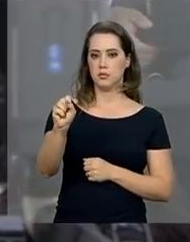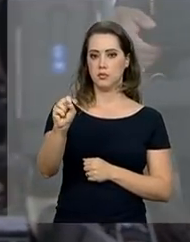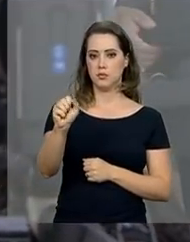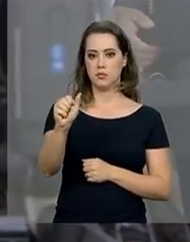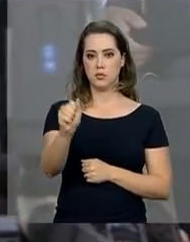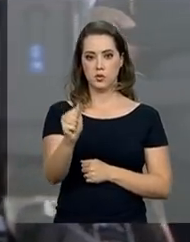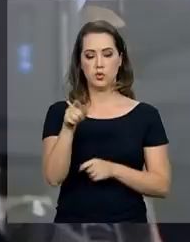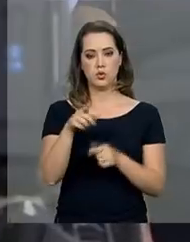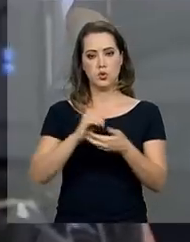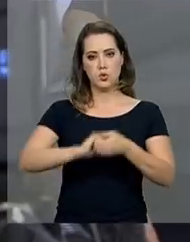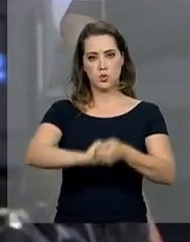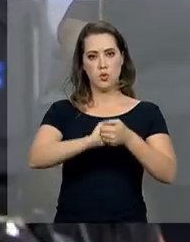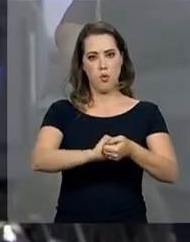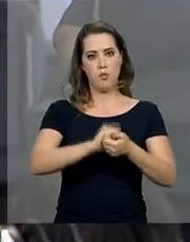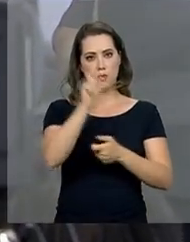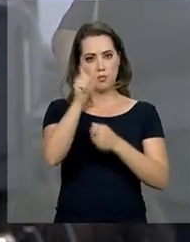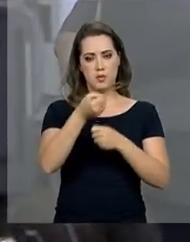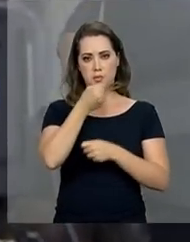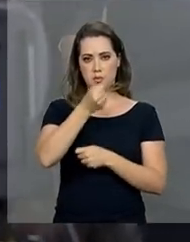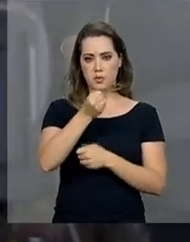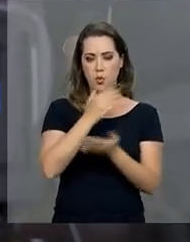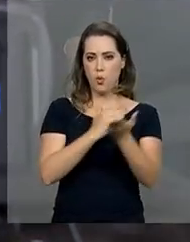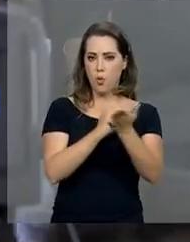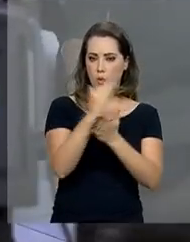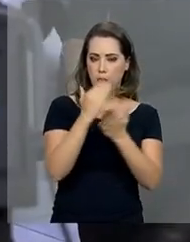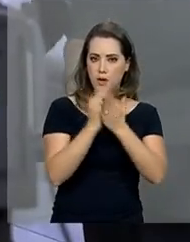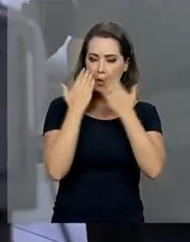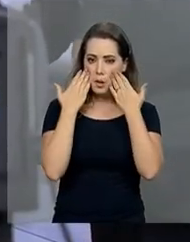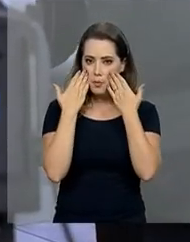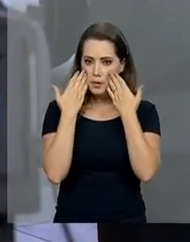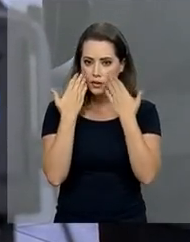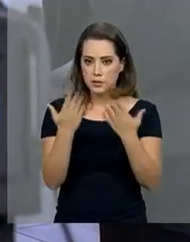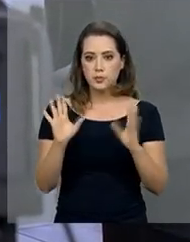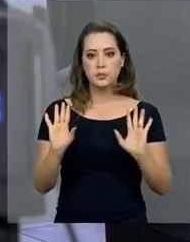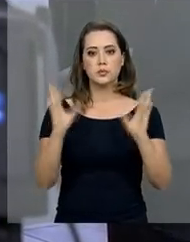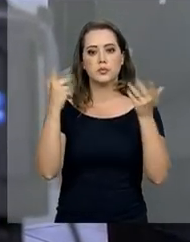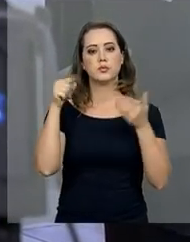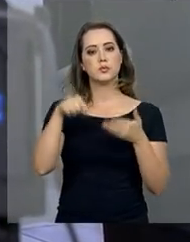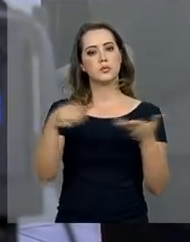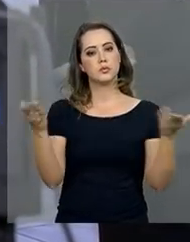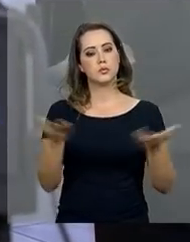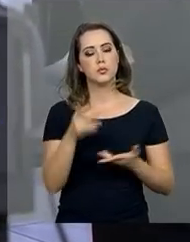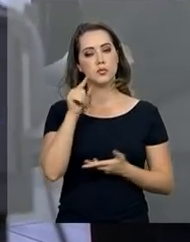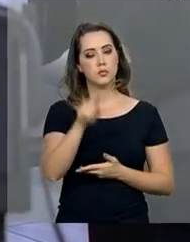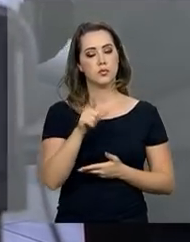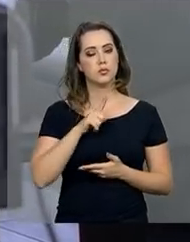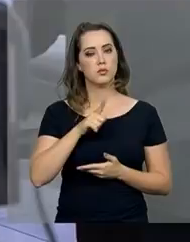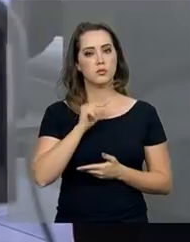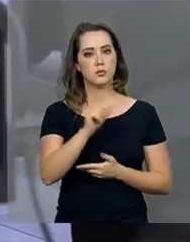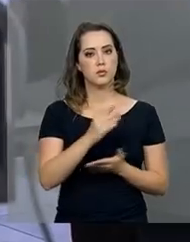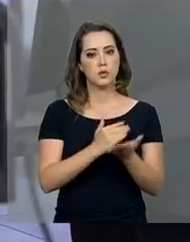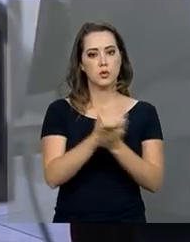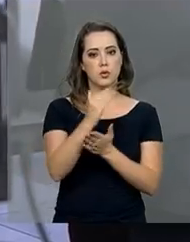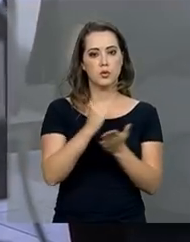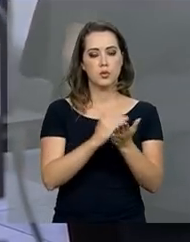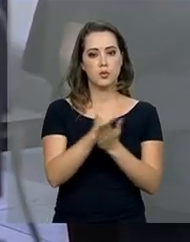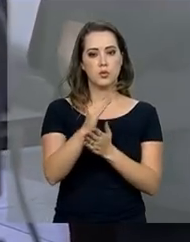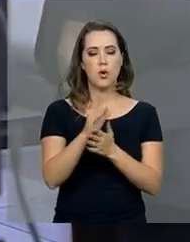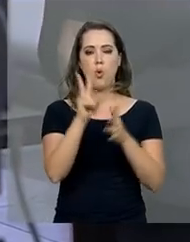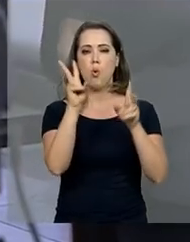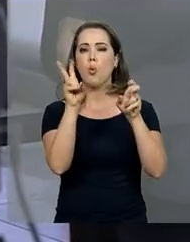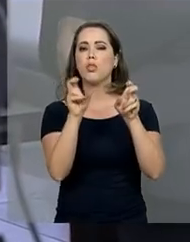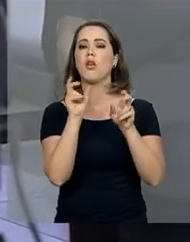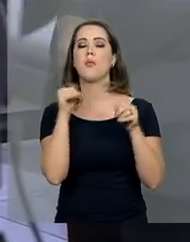cumprimenta jornalistas que aguardam para o início de uma cerimônia neste momento que deve tratar